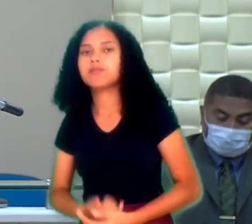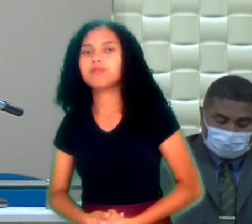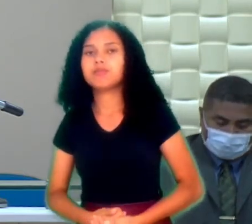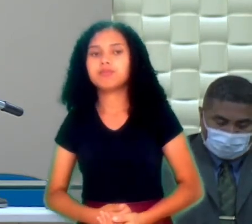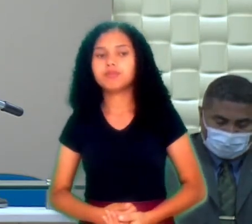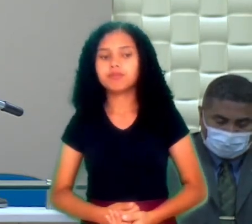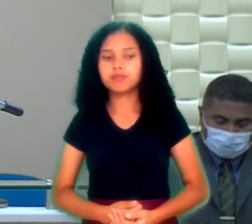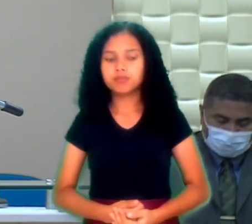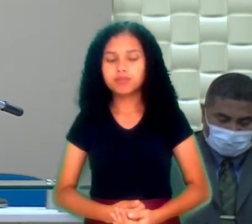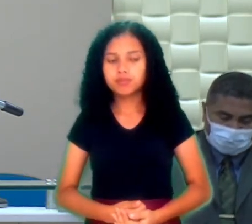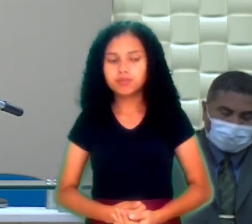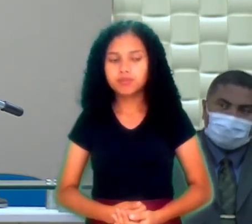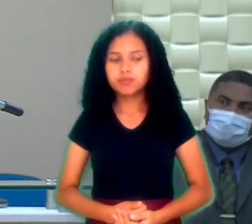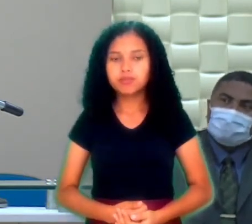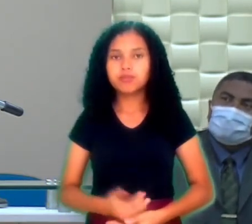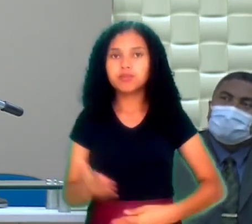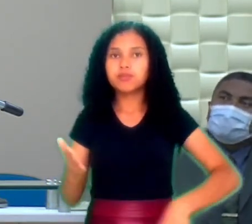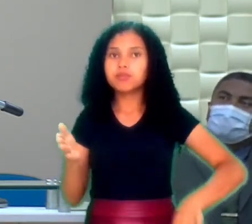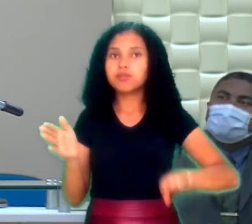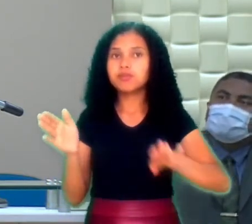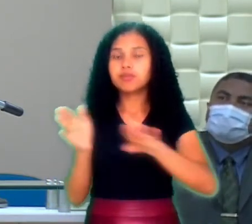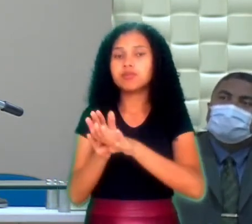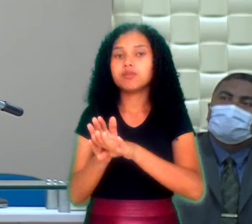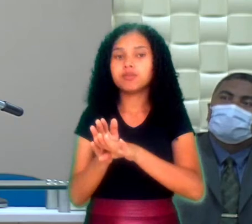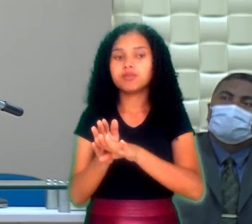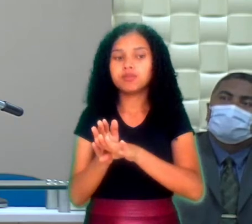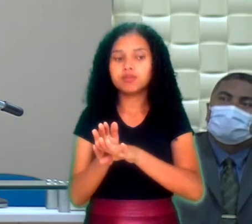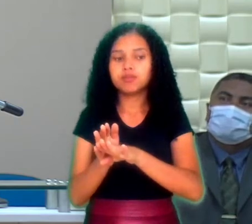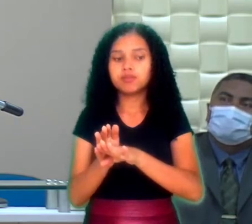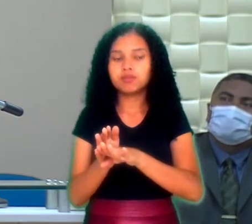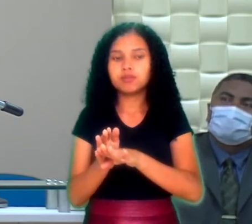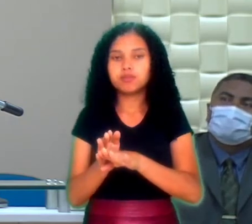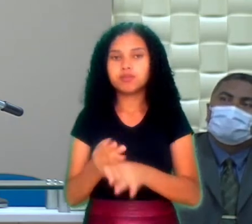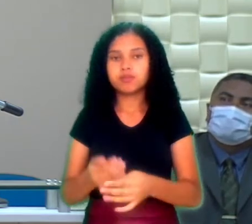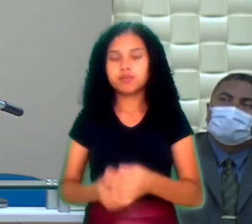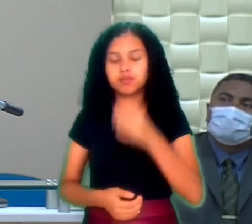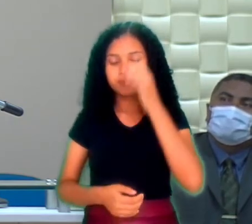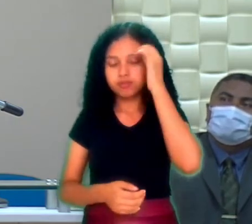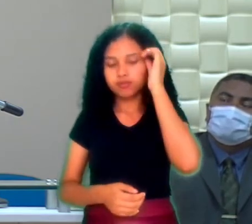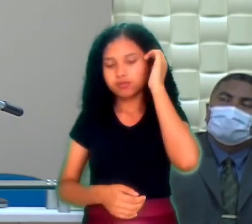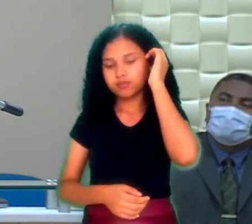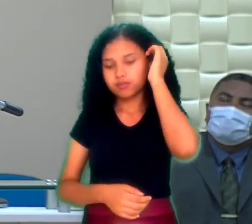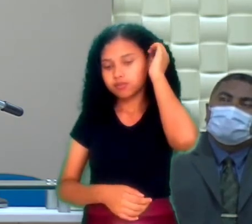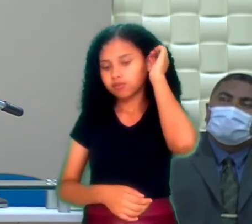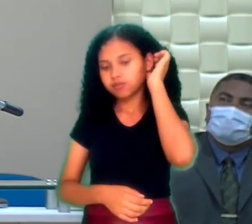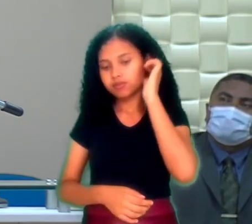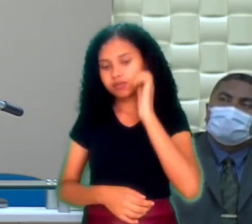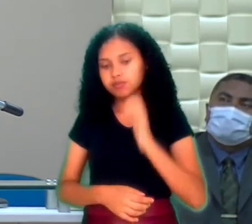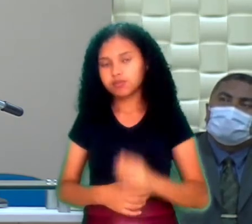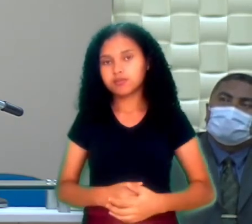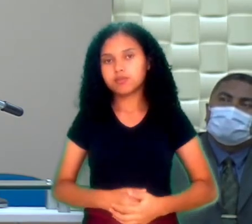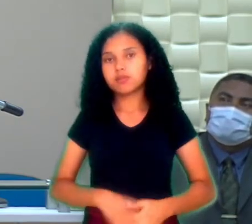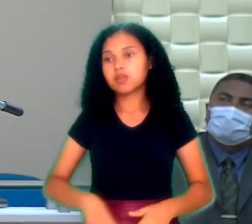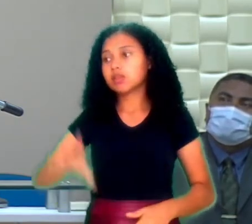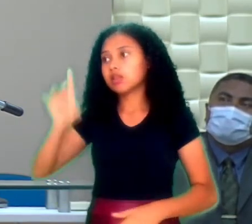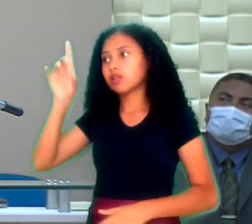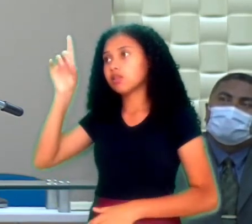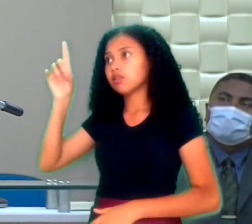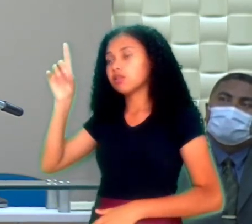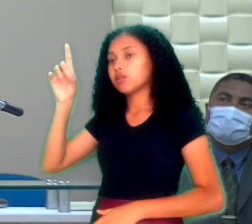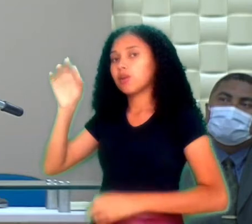admiram. Como é que você pode dormir quando o barco está sacudindo tanto? Quando